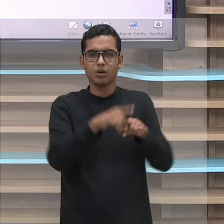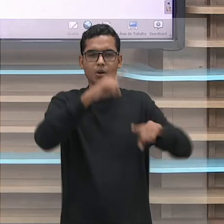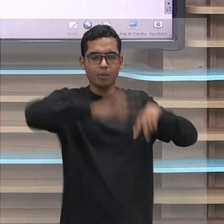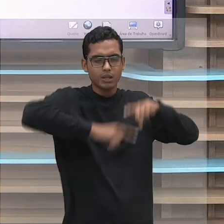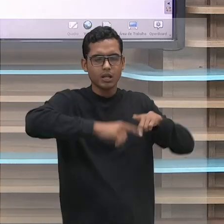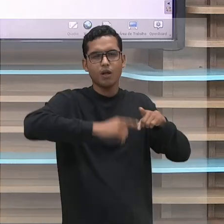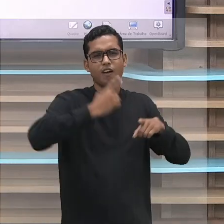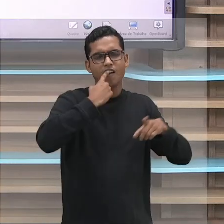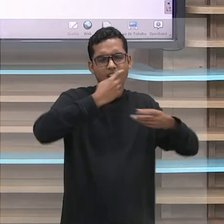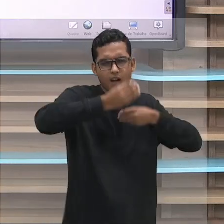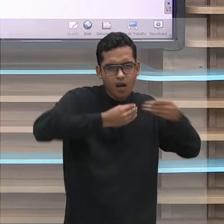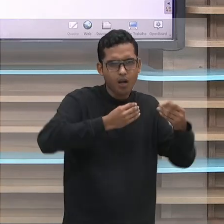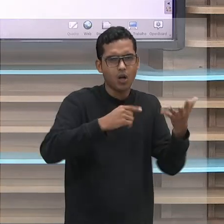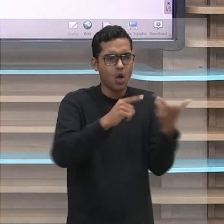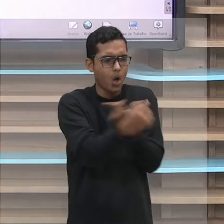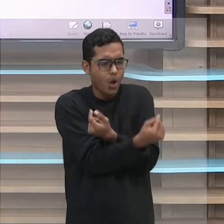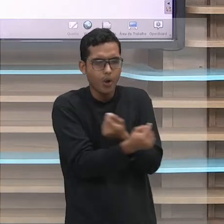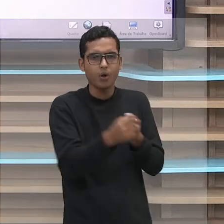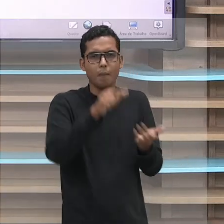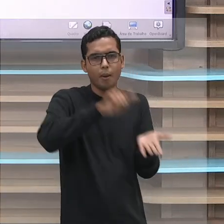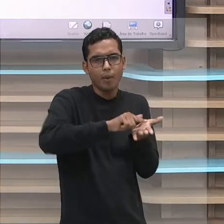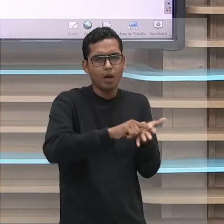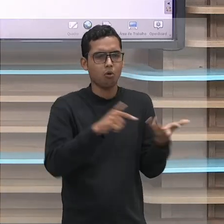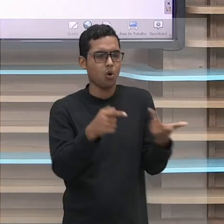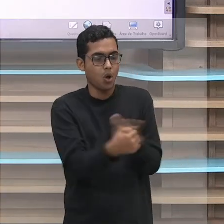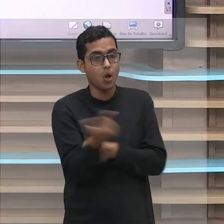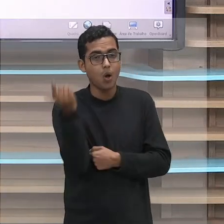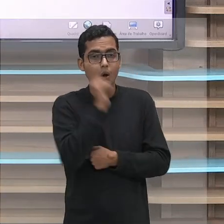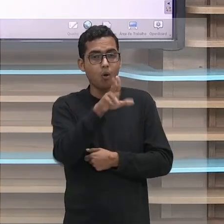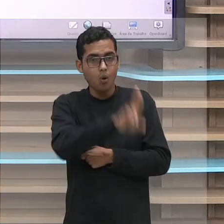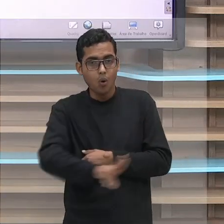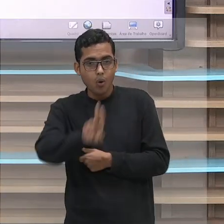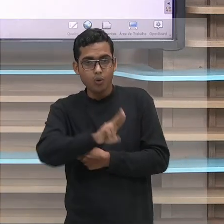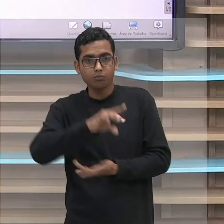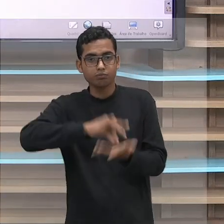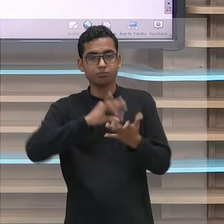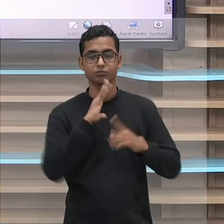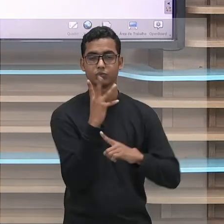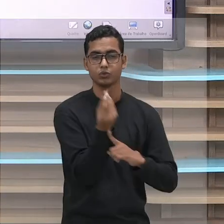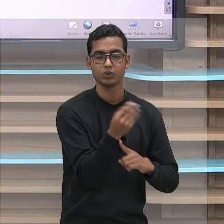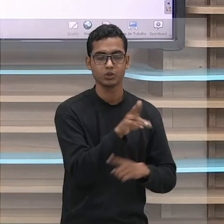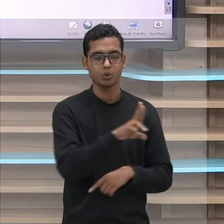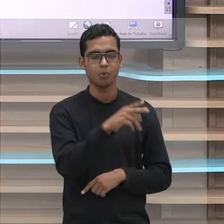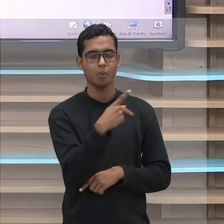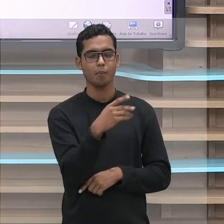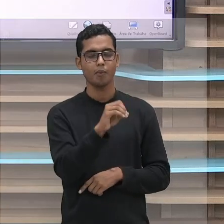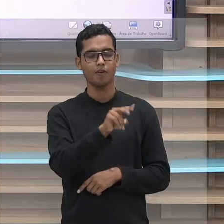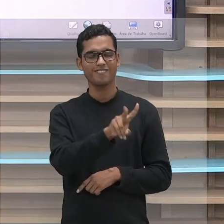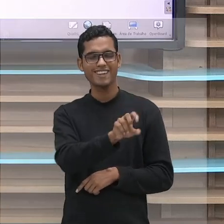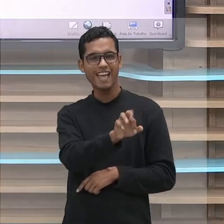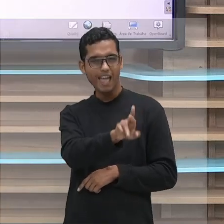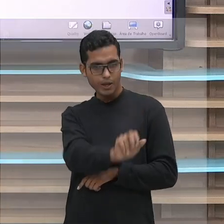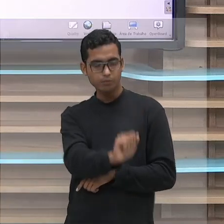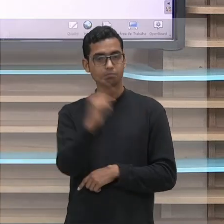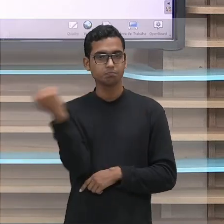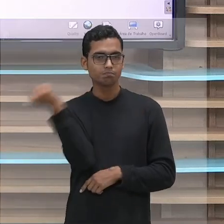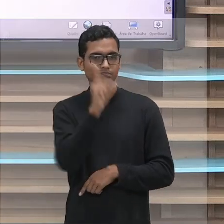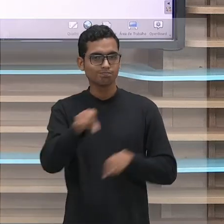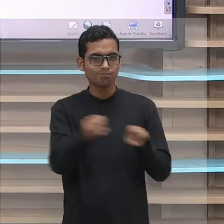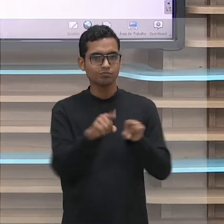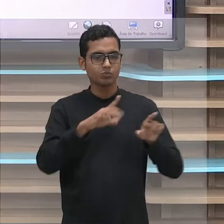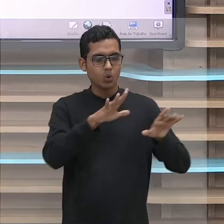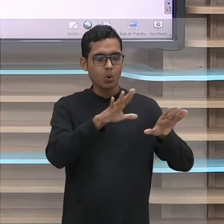foram reciclados, como eu falei para vocês, que é conhecido como arte povera, que foi utilizado, então,